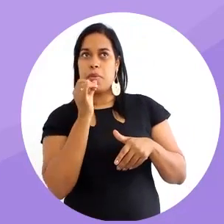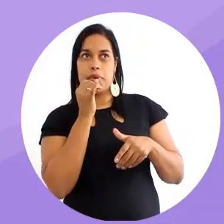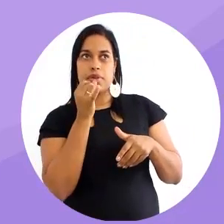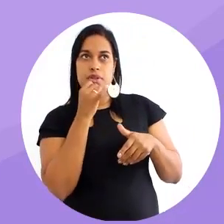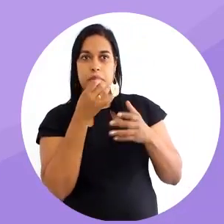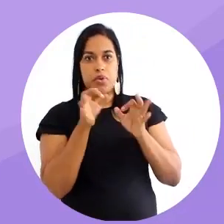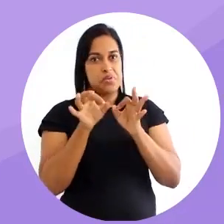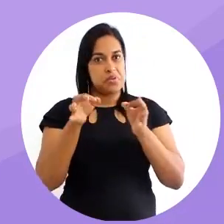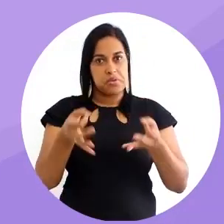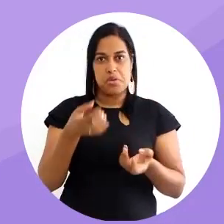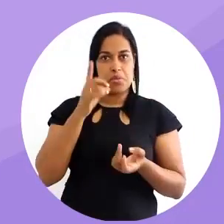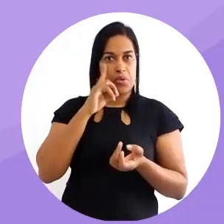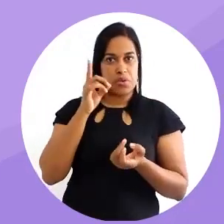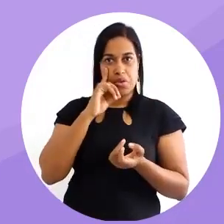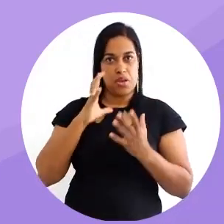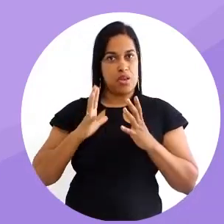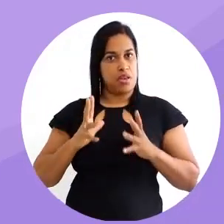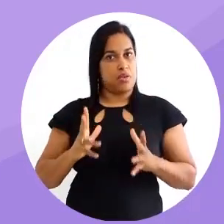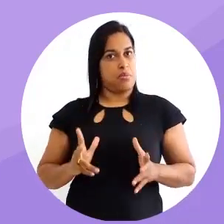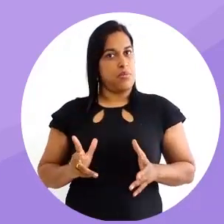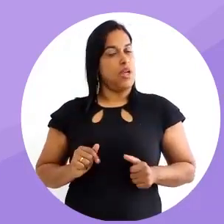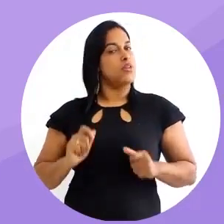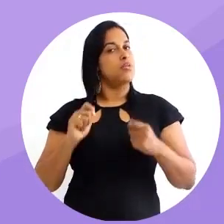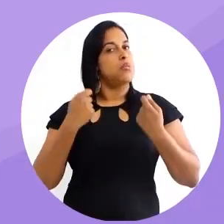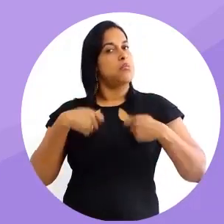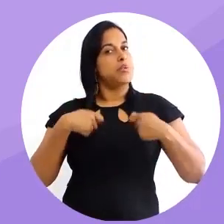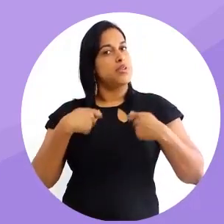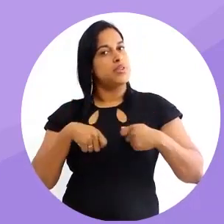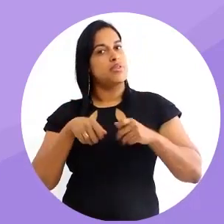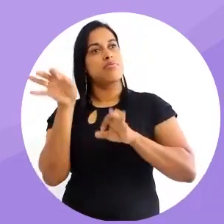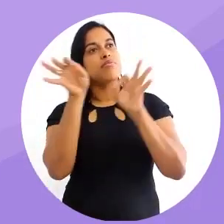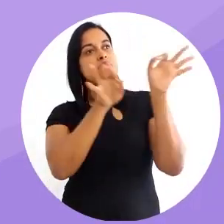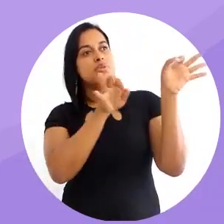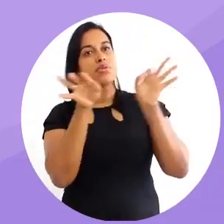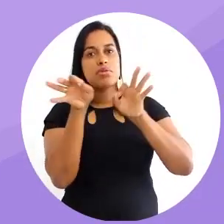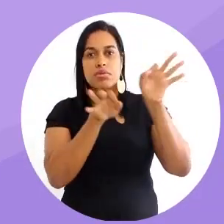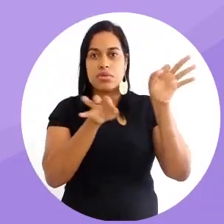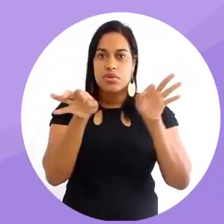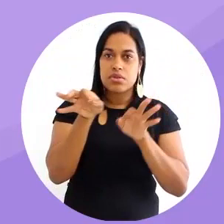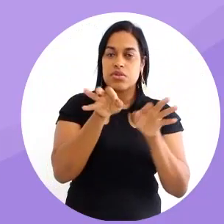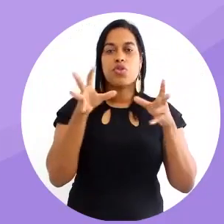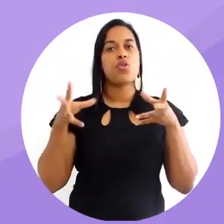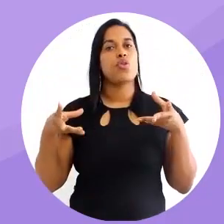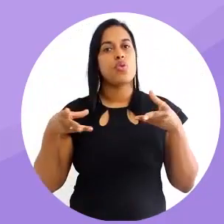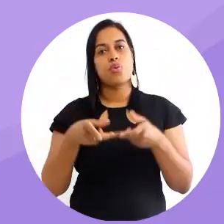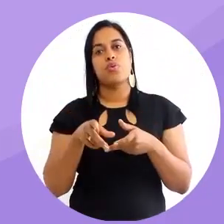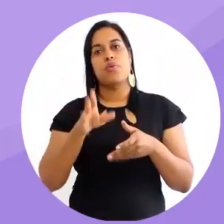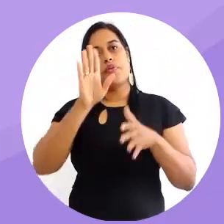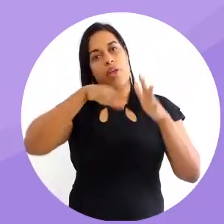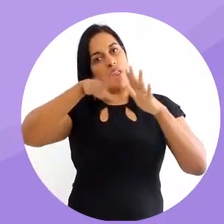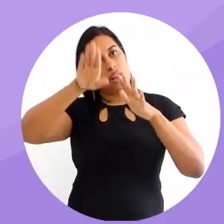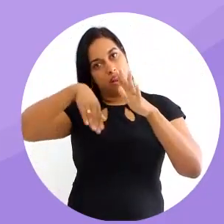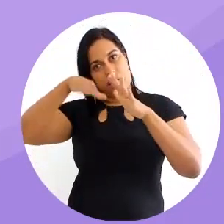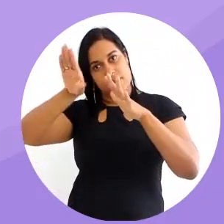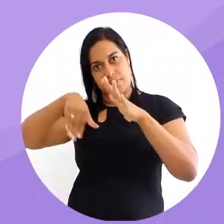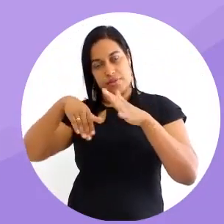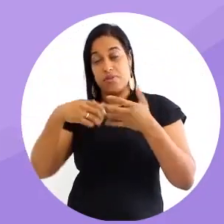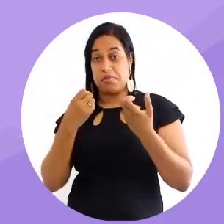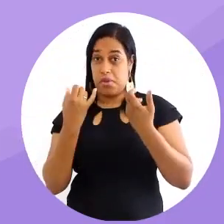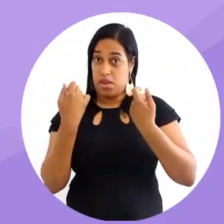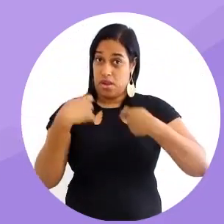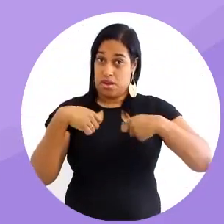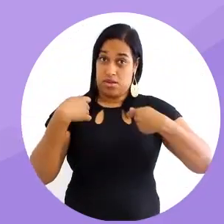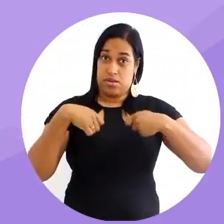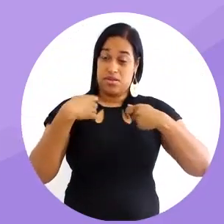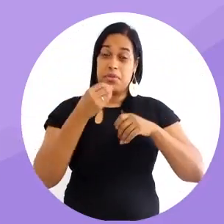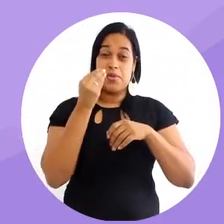a manutenção simples, cotidiana, com a limpeza, ou ele precisa de lustração, de polimento, de camada de verniz? Se precisa